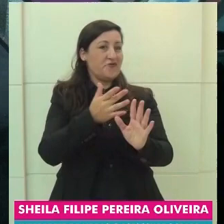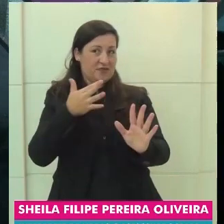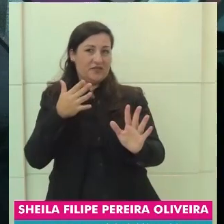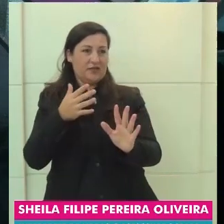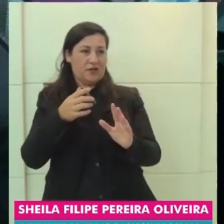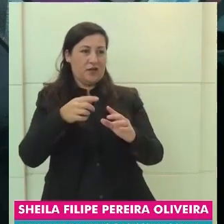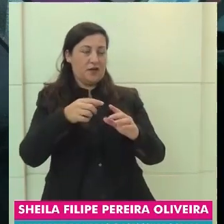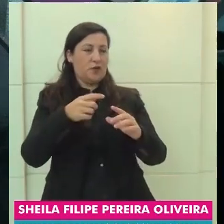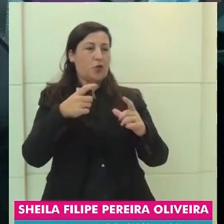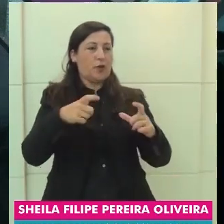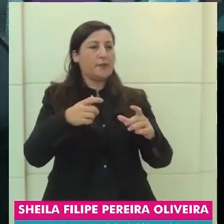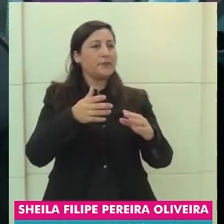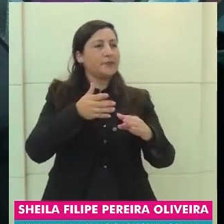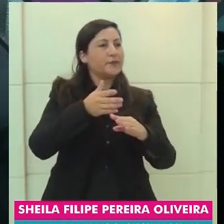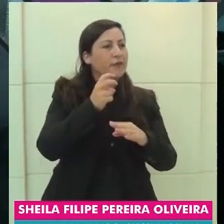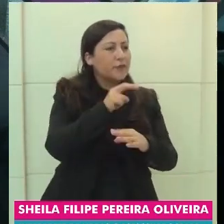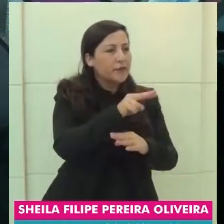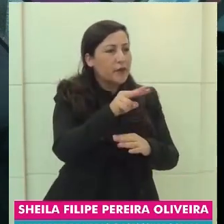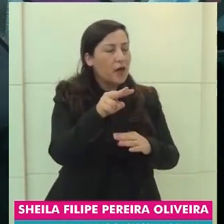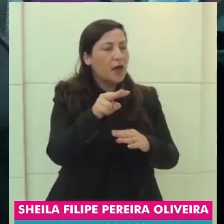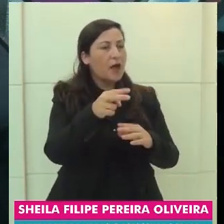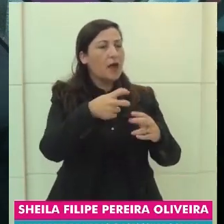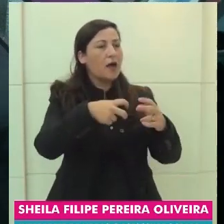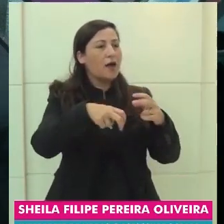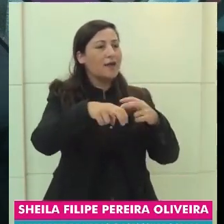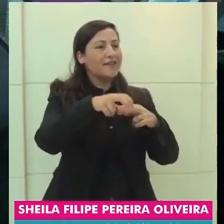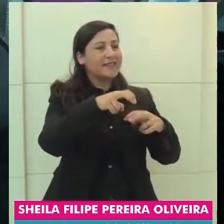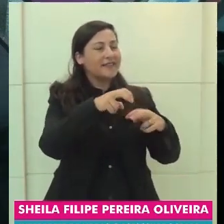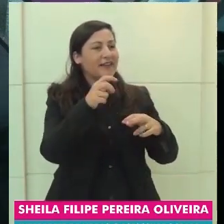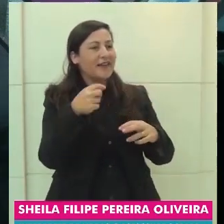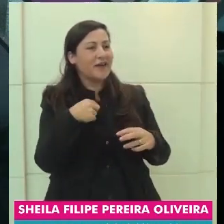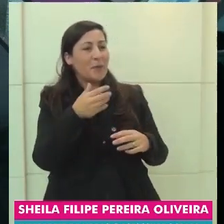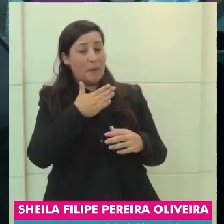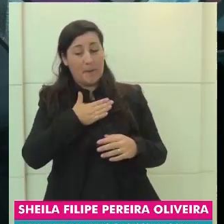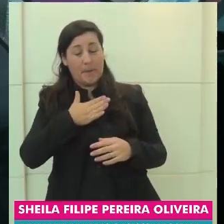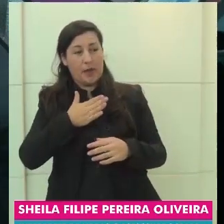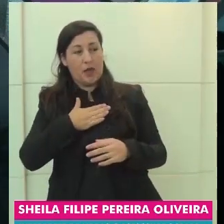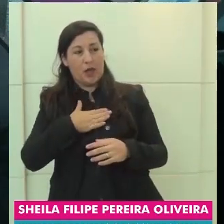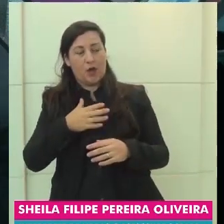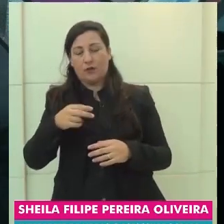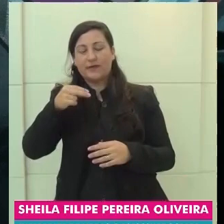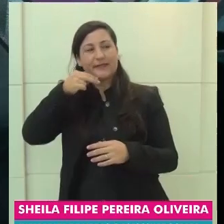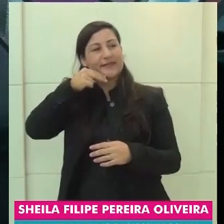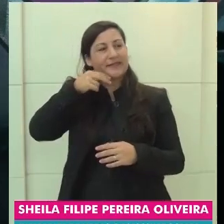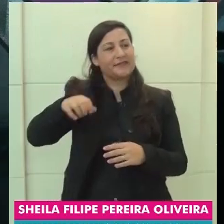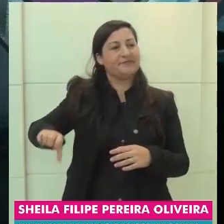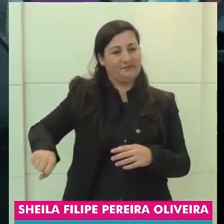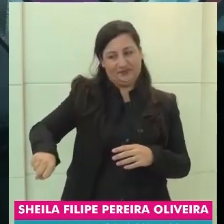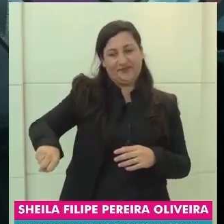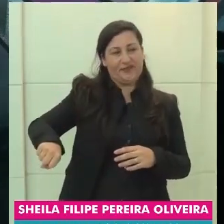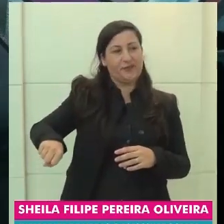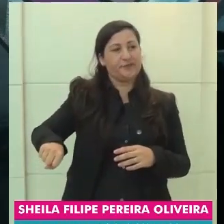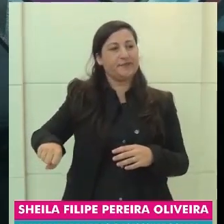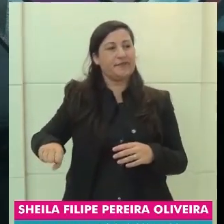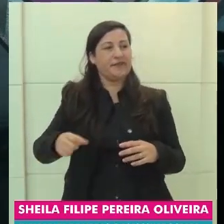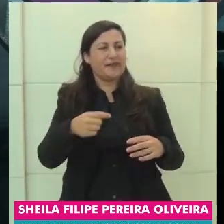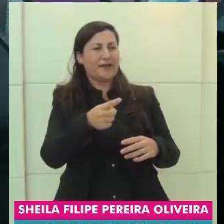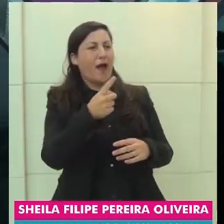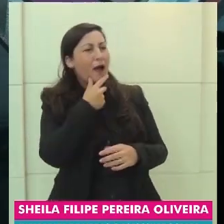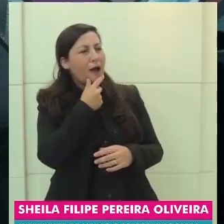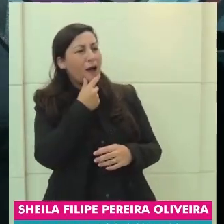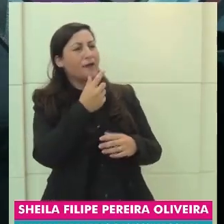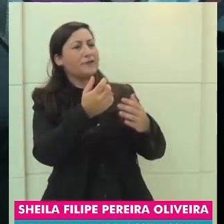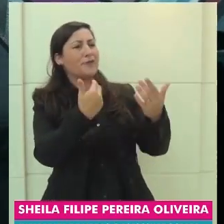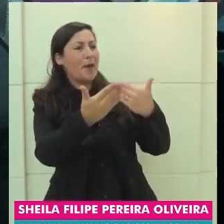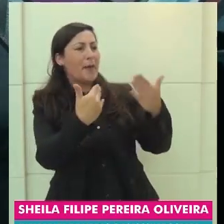E eles estavam numa turma ali. E o meu neto... E eles estavam lá, né? Conversando lá